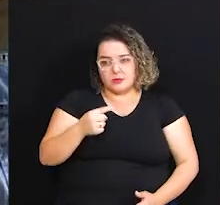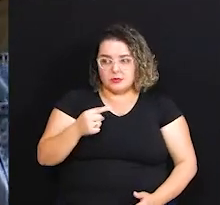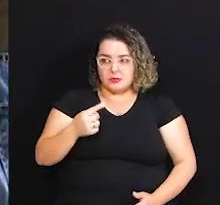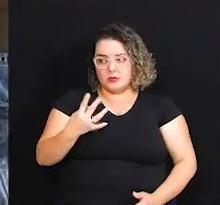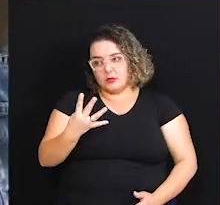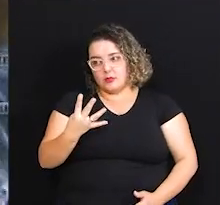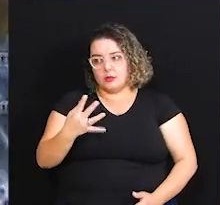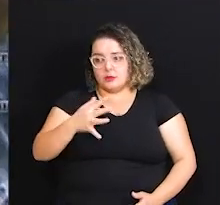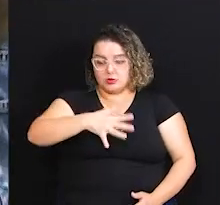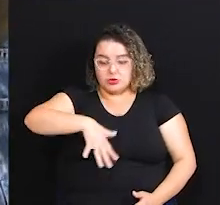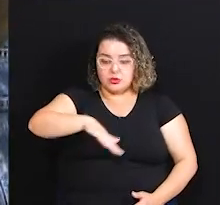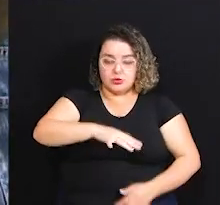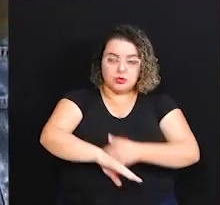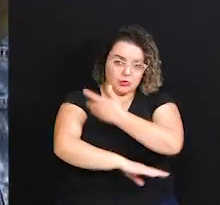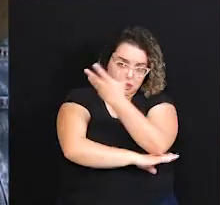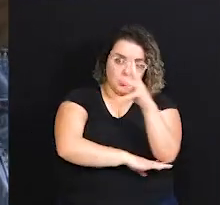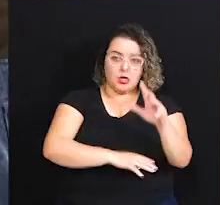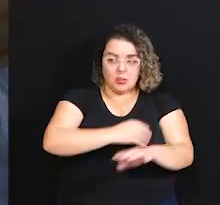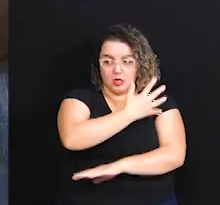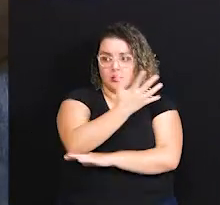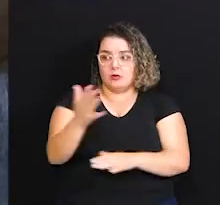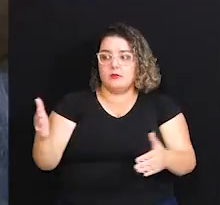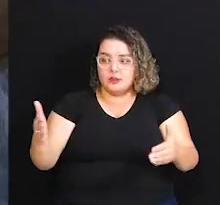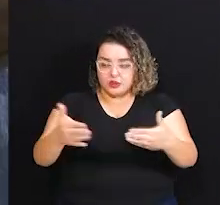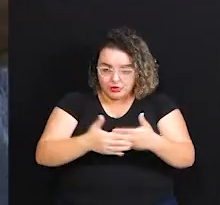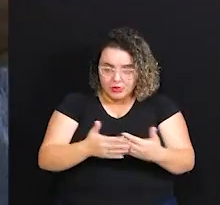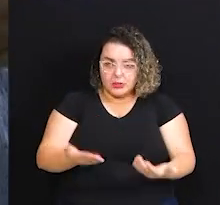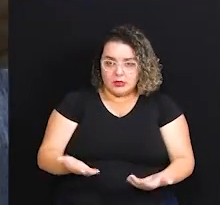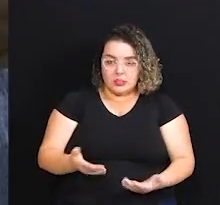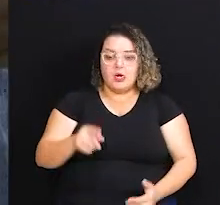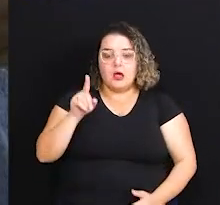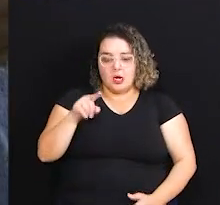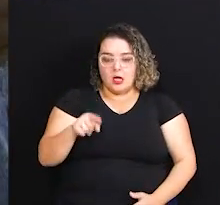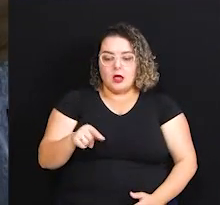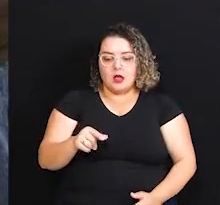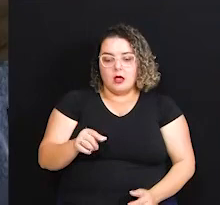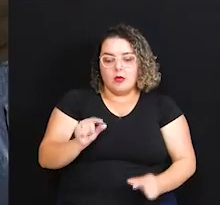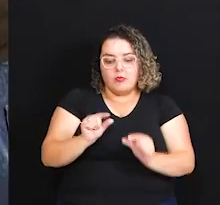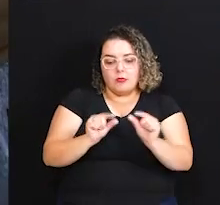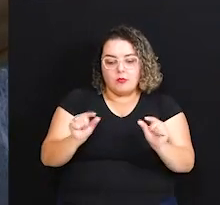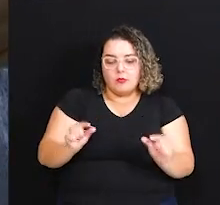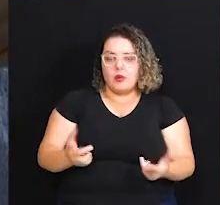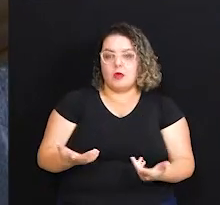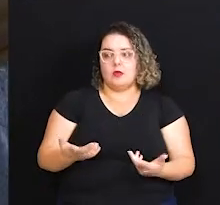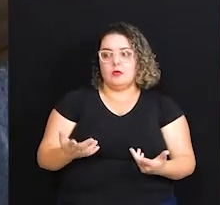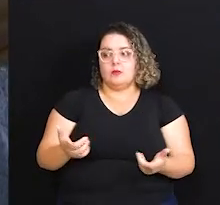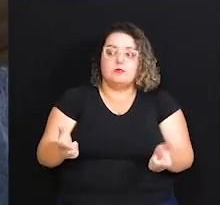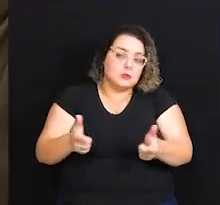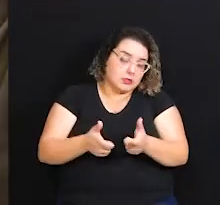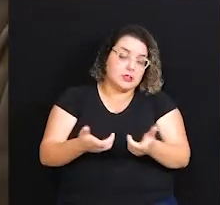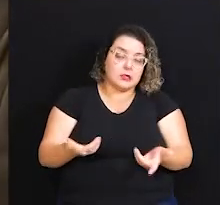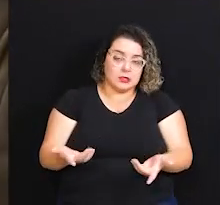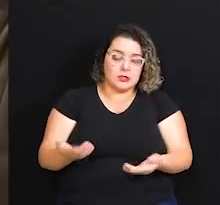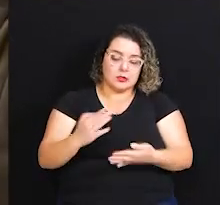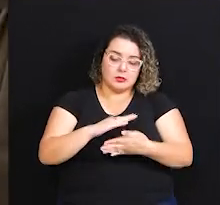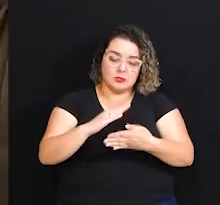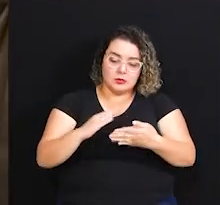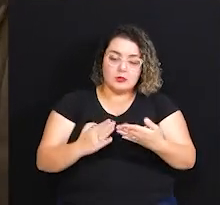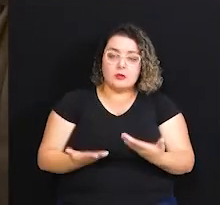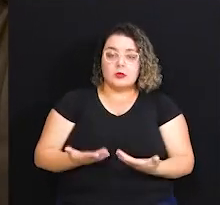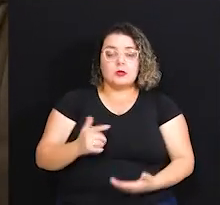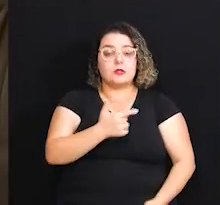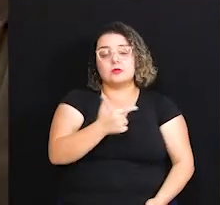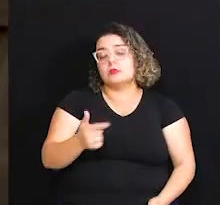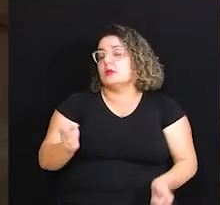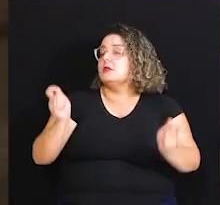hectares de área florestal mesmo, de área fechada. Então é um fragmento considerado pequeno e ele não tem esse